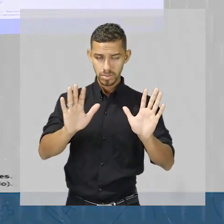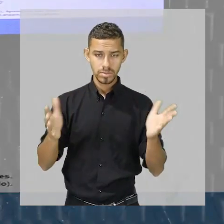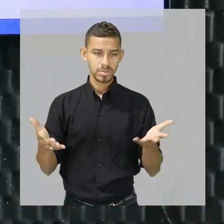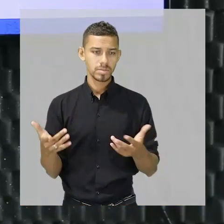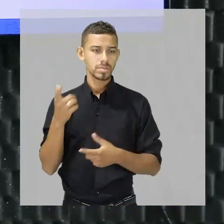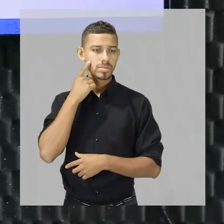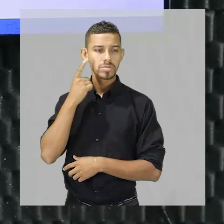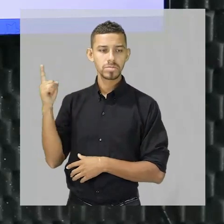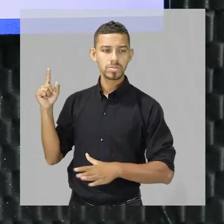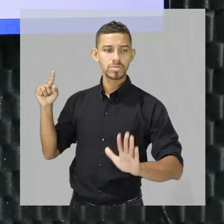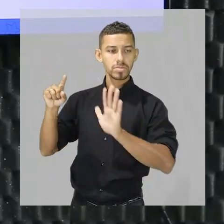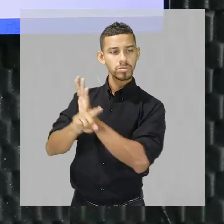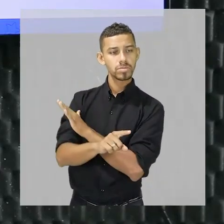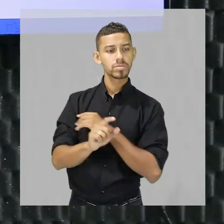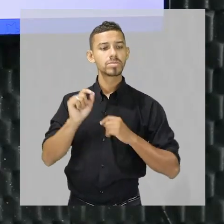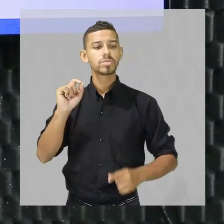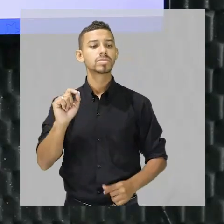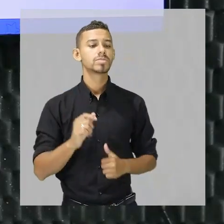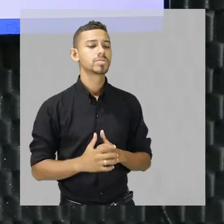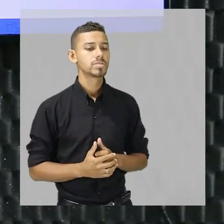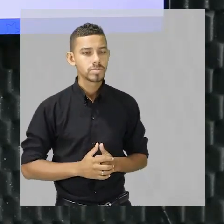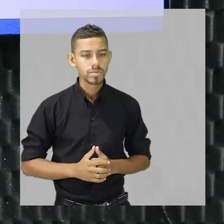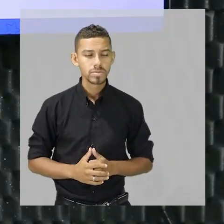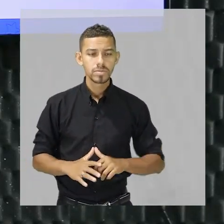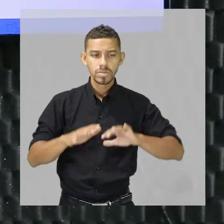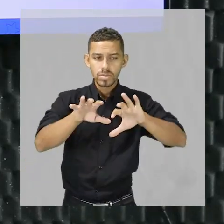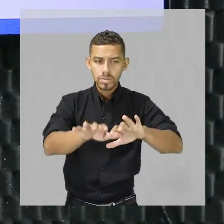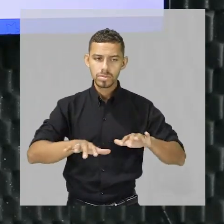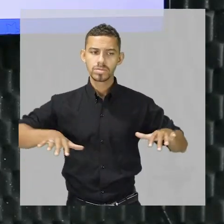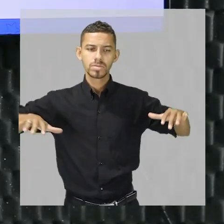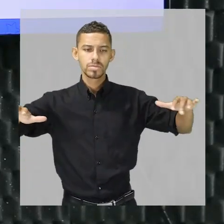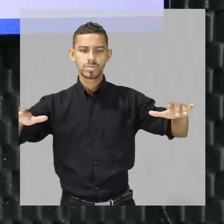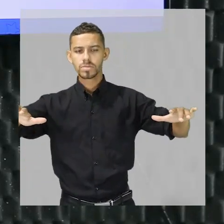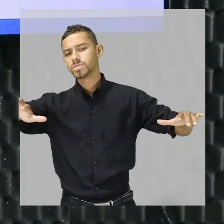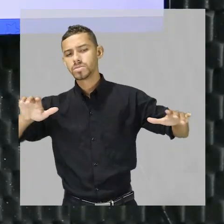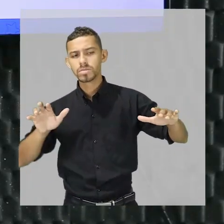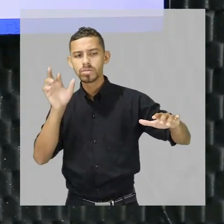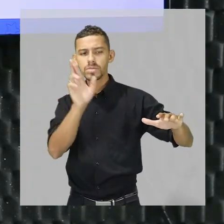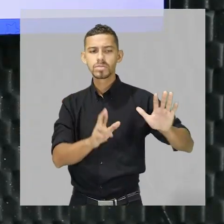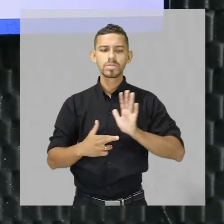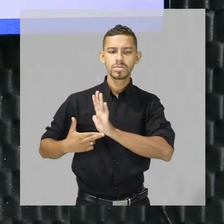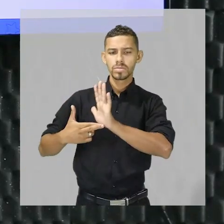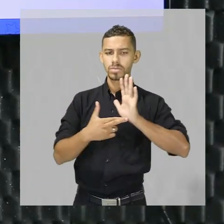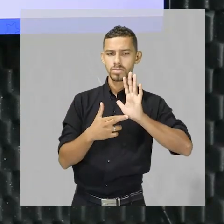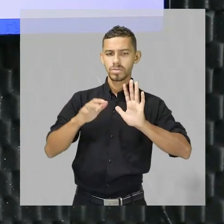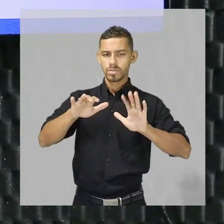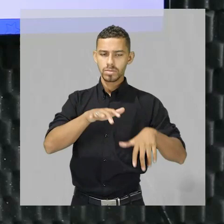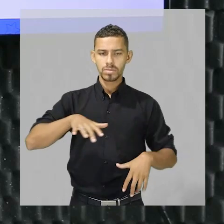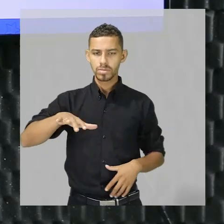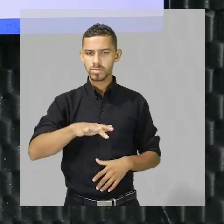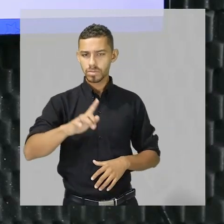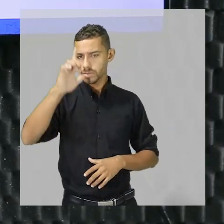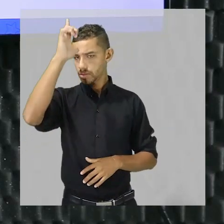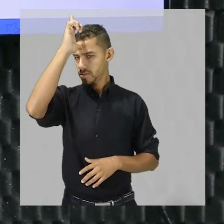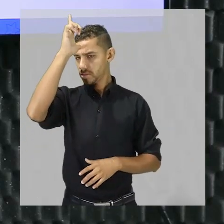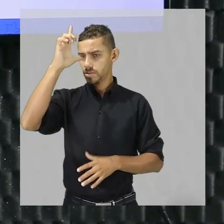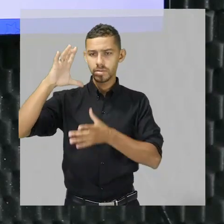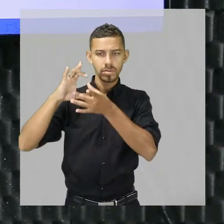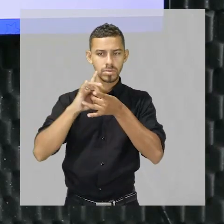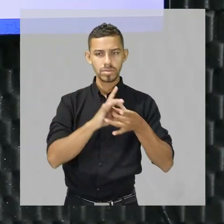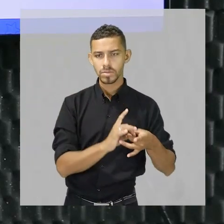comando. Olha o que o comando te diz. A divisão representada do território alemão refletia um